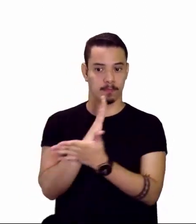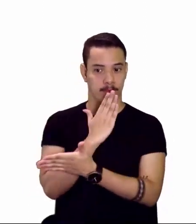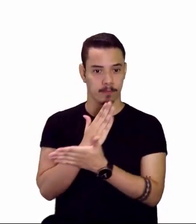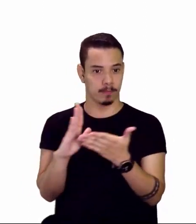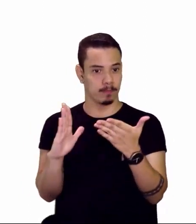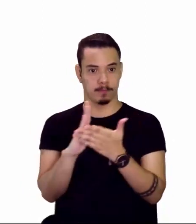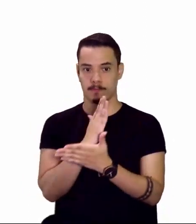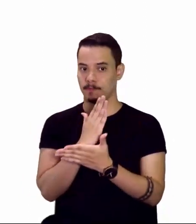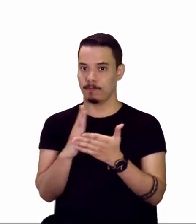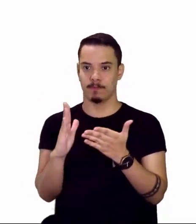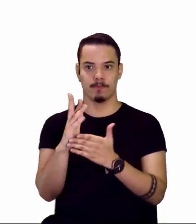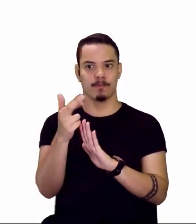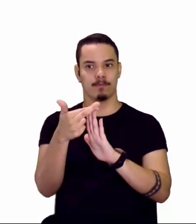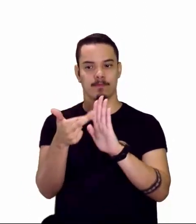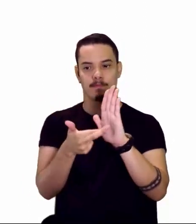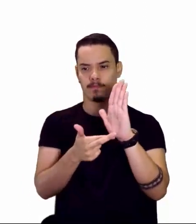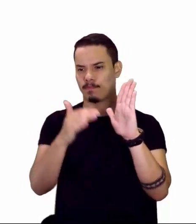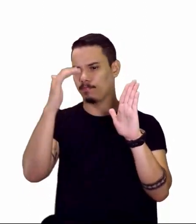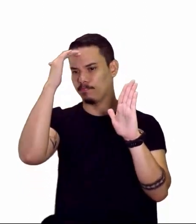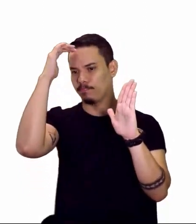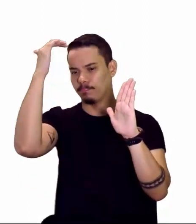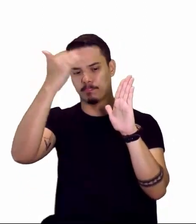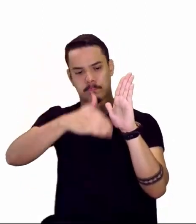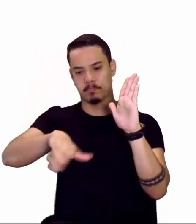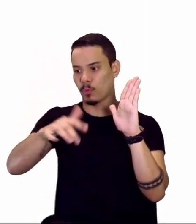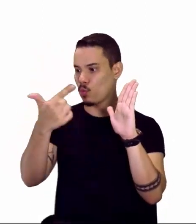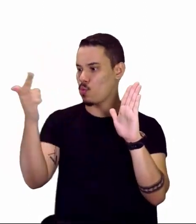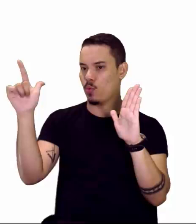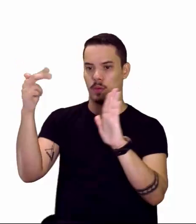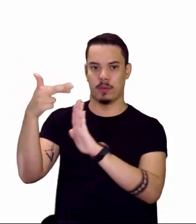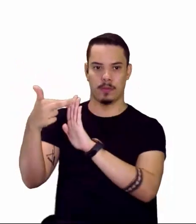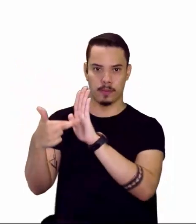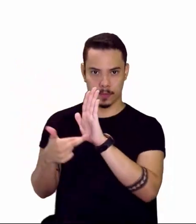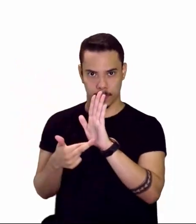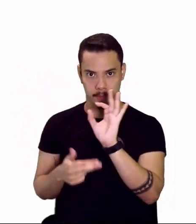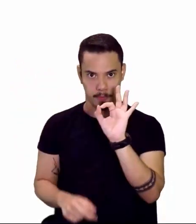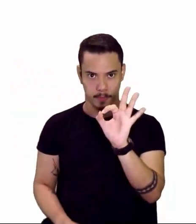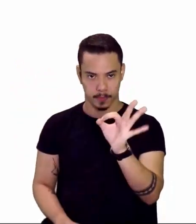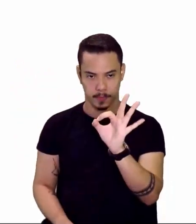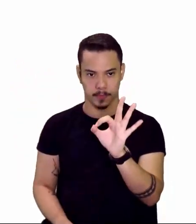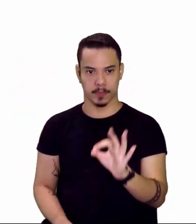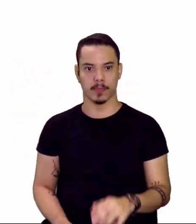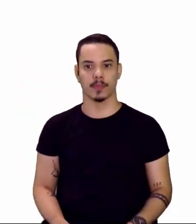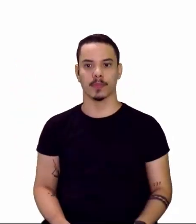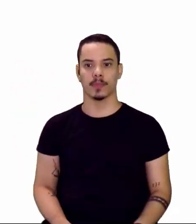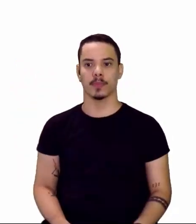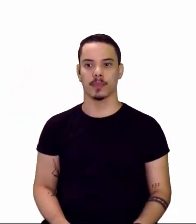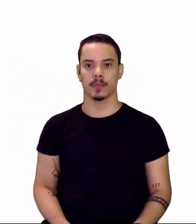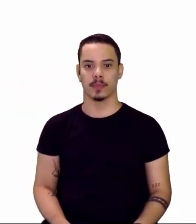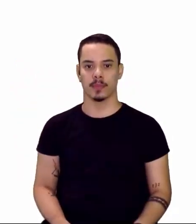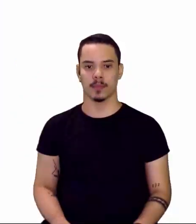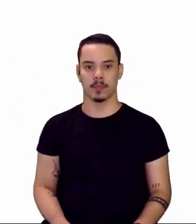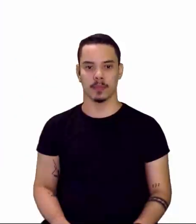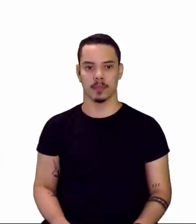exceções a essa regra, como sendo